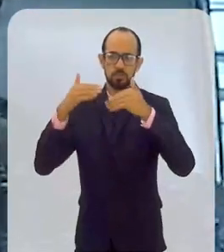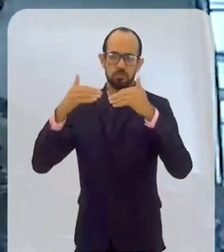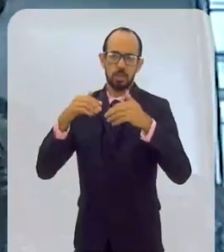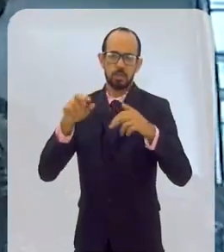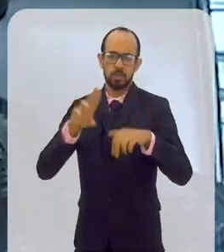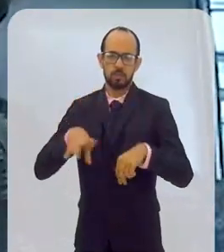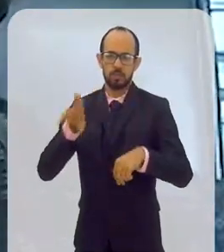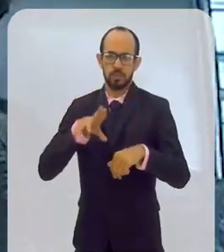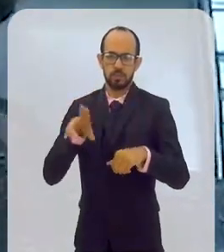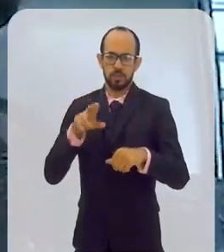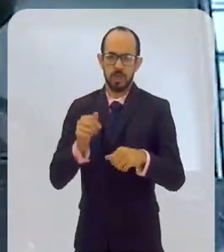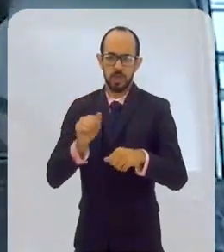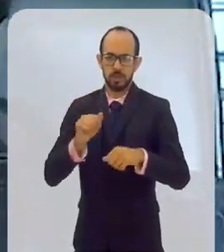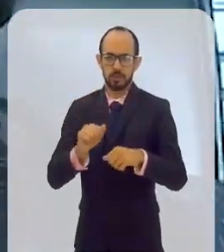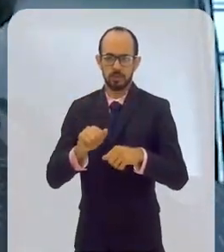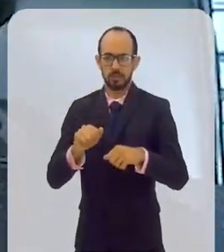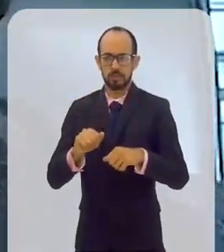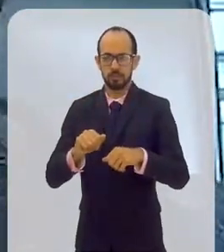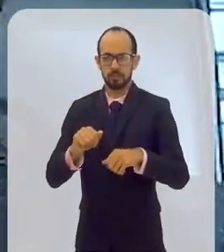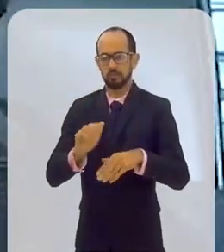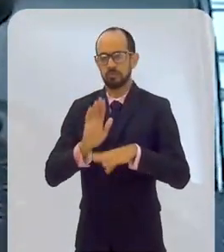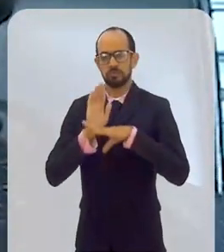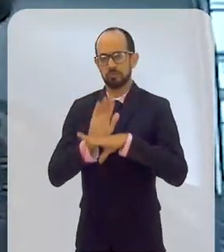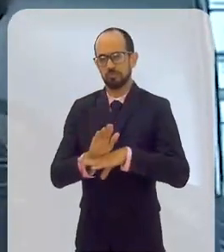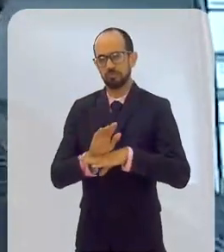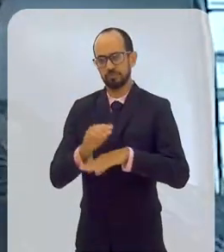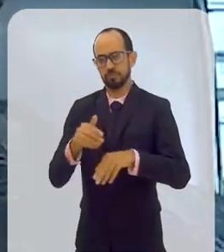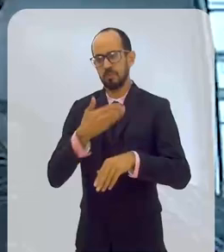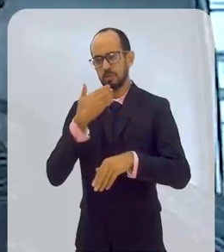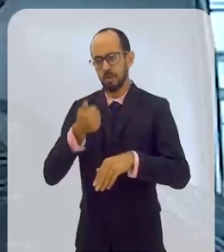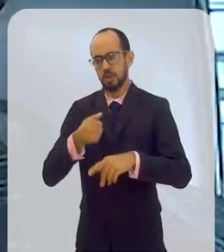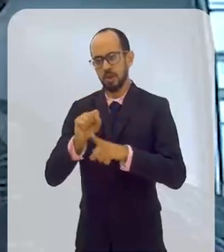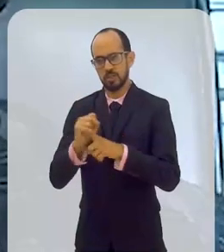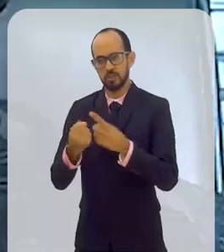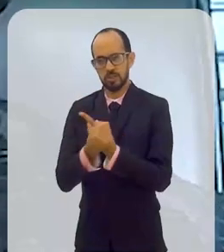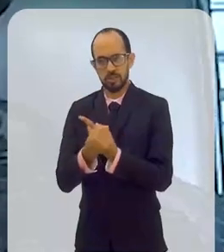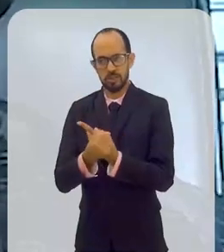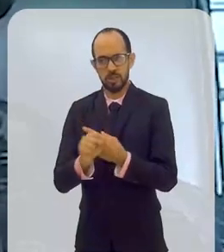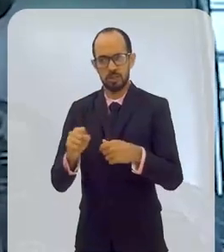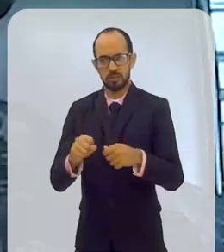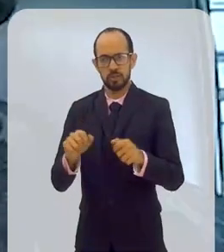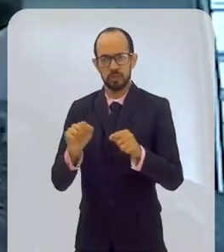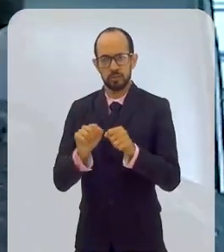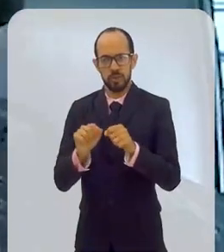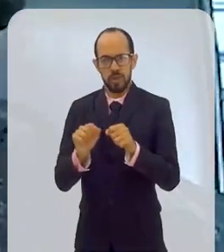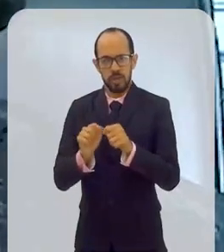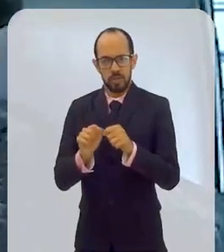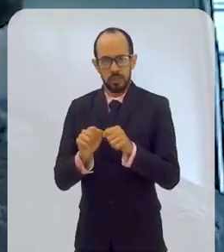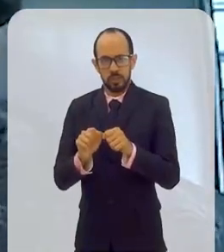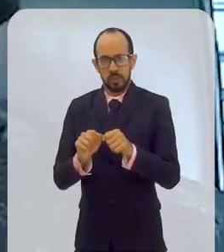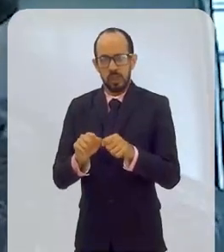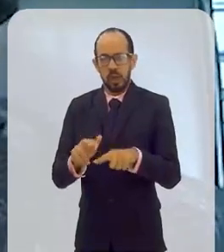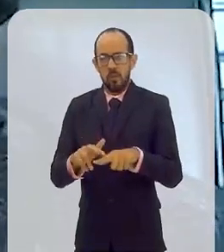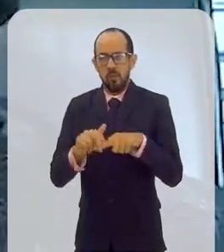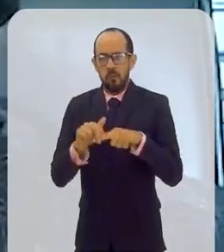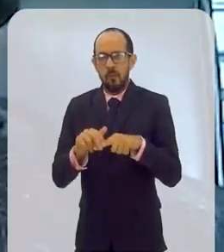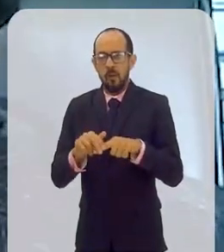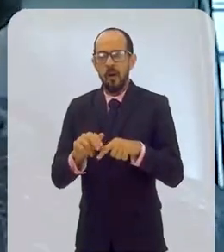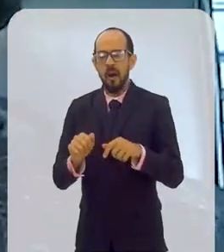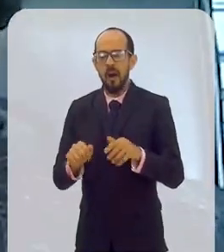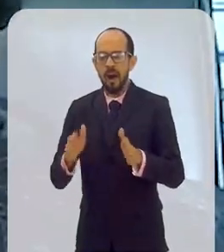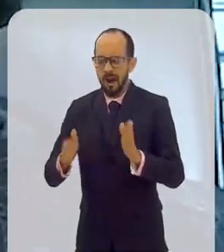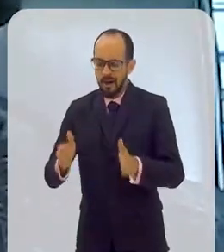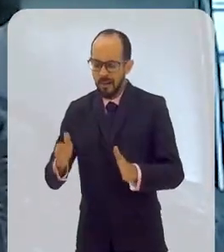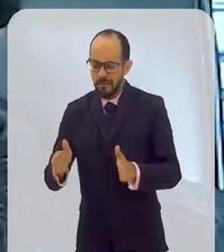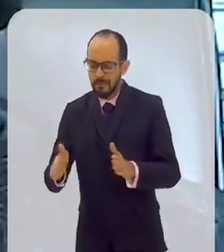universidade em termos de pagamento de auxílio, o atendimento melhor à sociedade, que não são realizados porque o próprio período